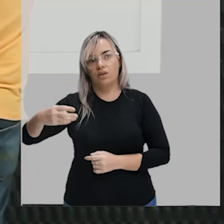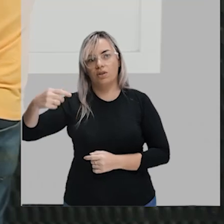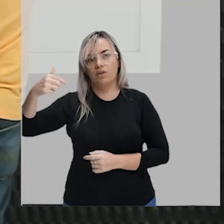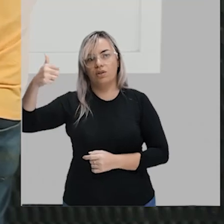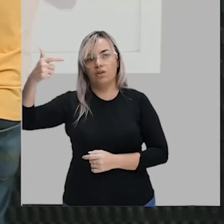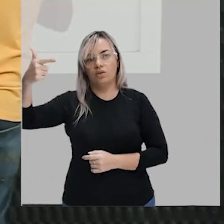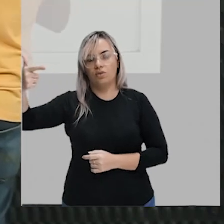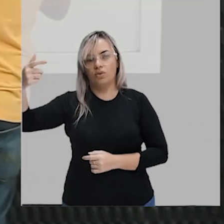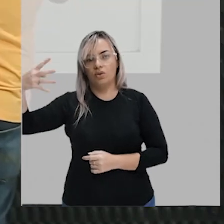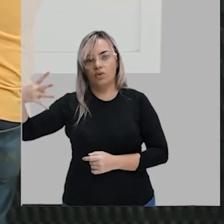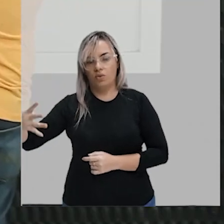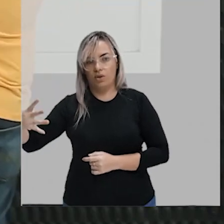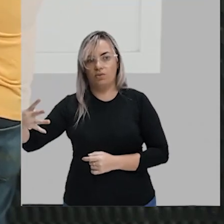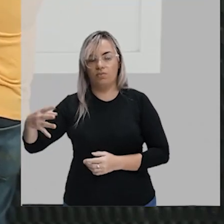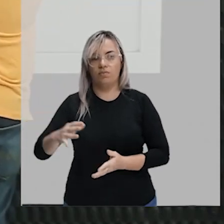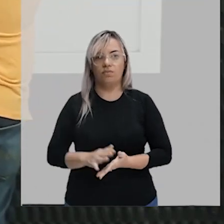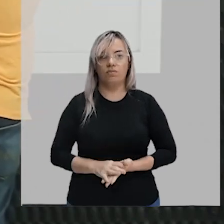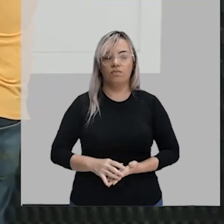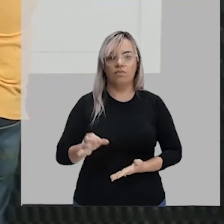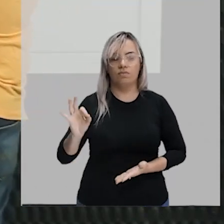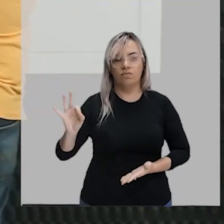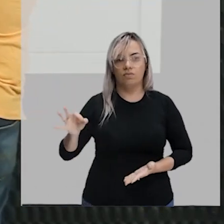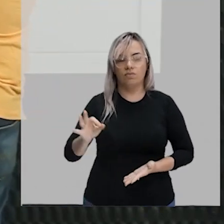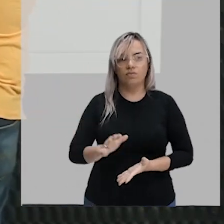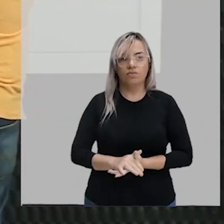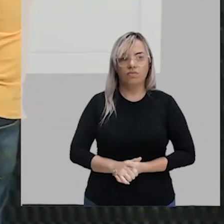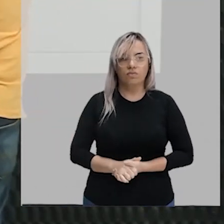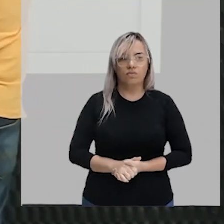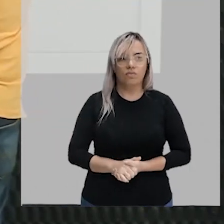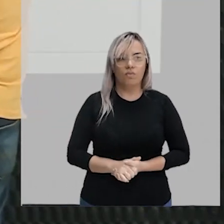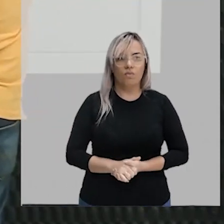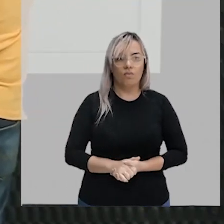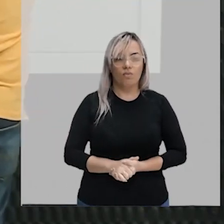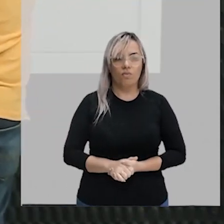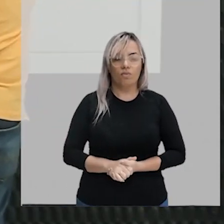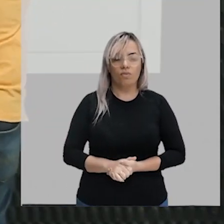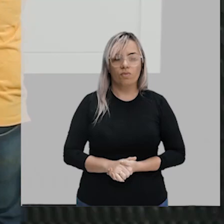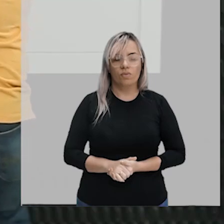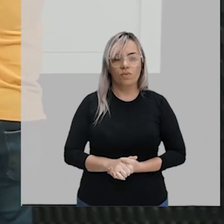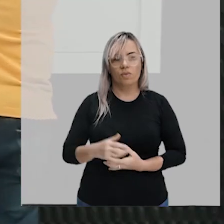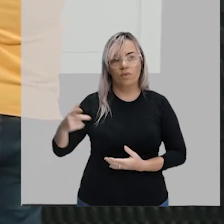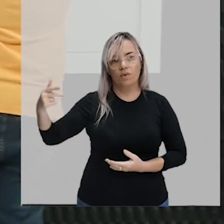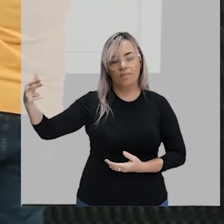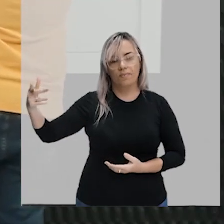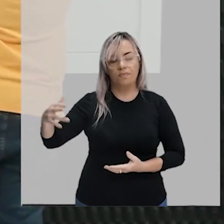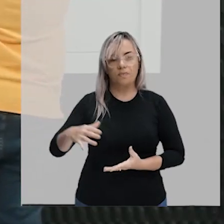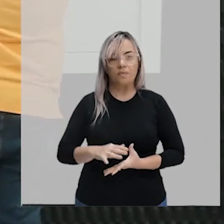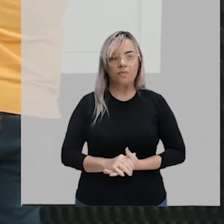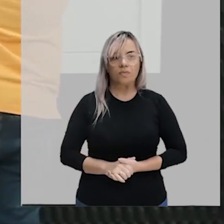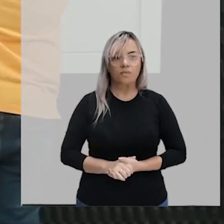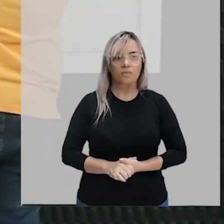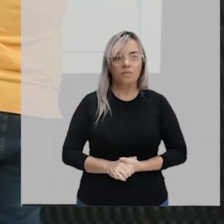2 e 4. Certo? Vamos fazer aqui essa multiplicação para ver o que vai dar.